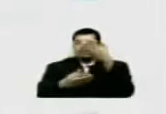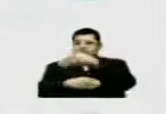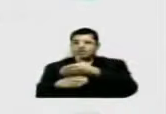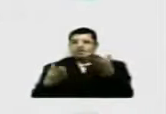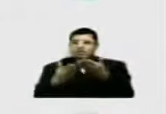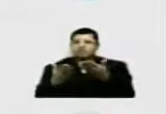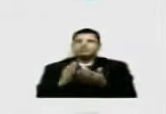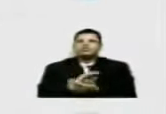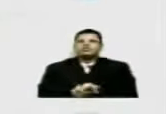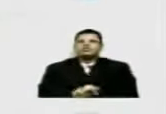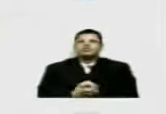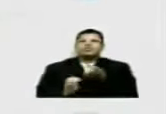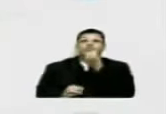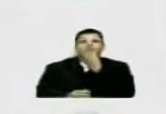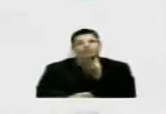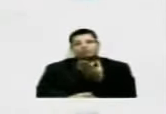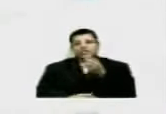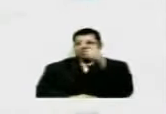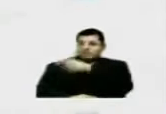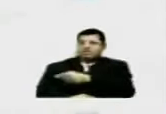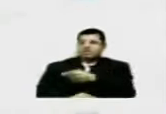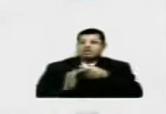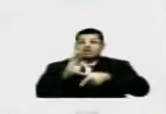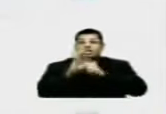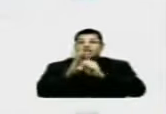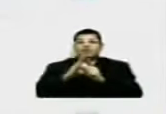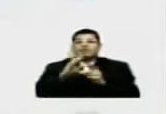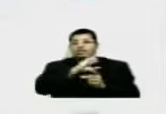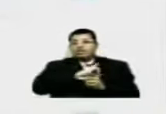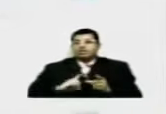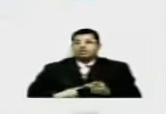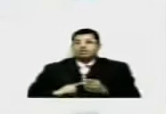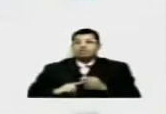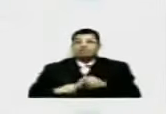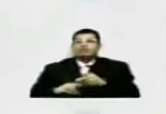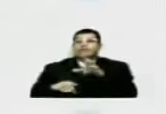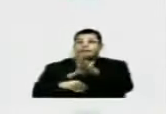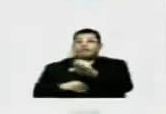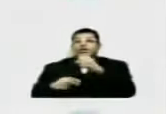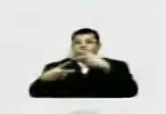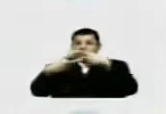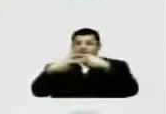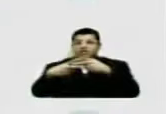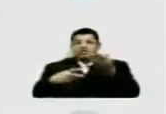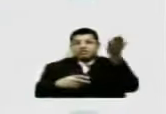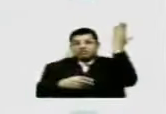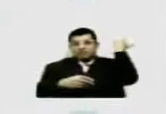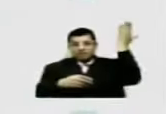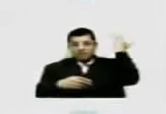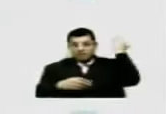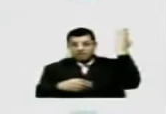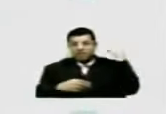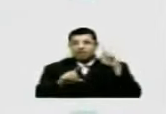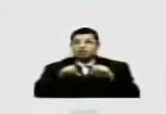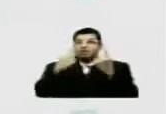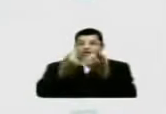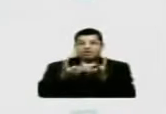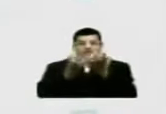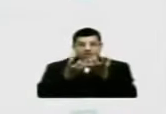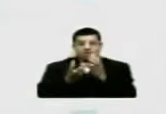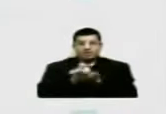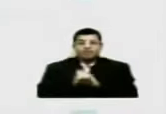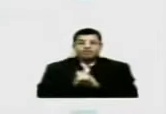chegue à dívida ativa. Portanto, são dívidas herdadas de administrações anteriores, mas